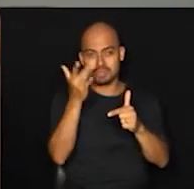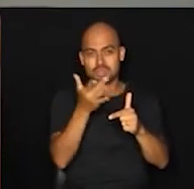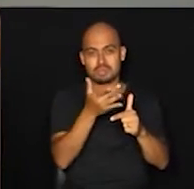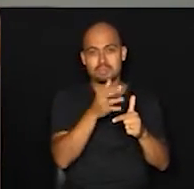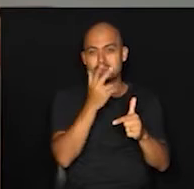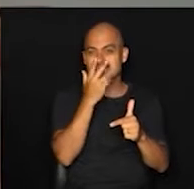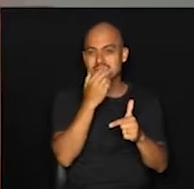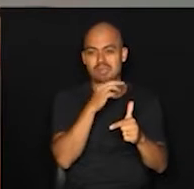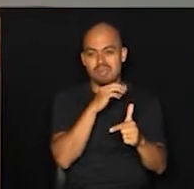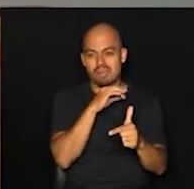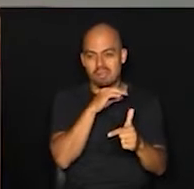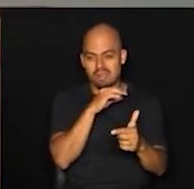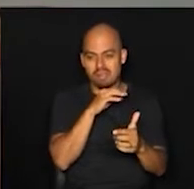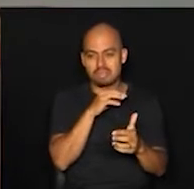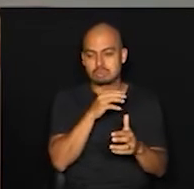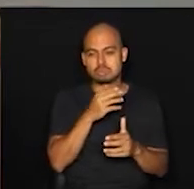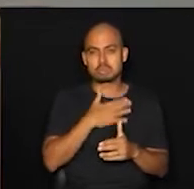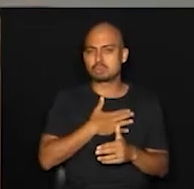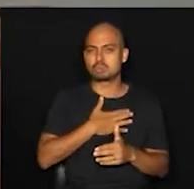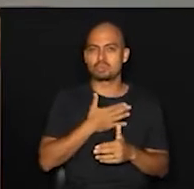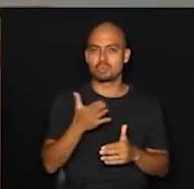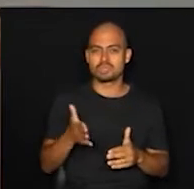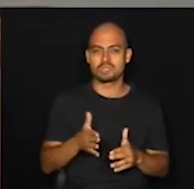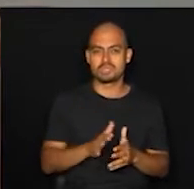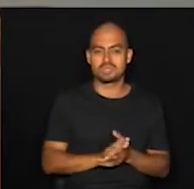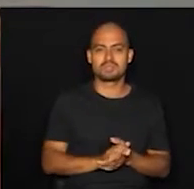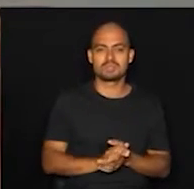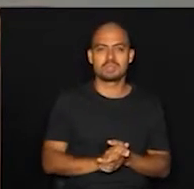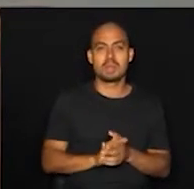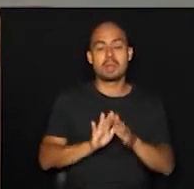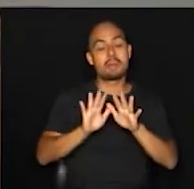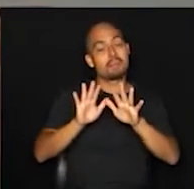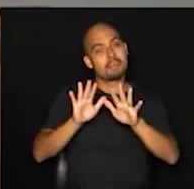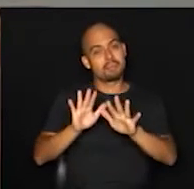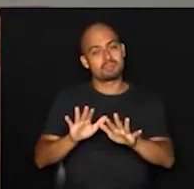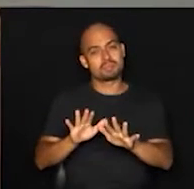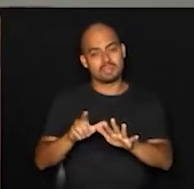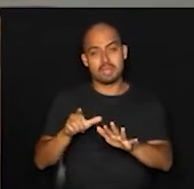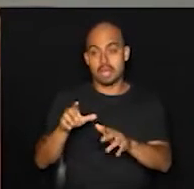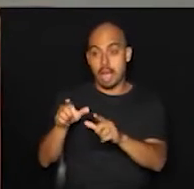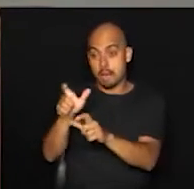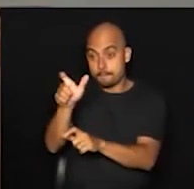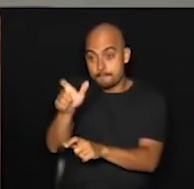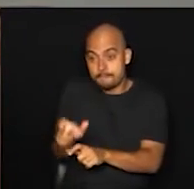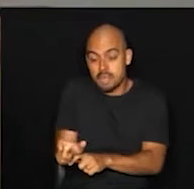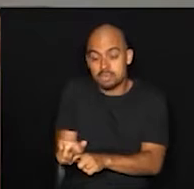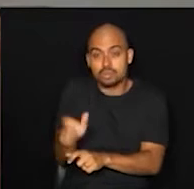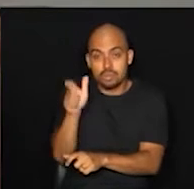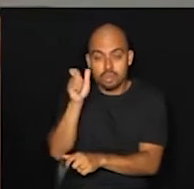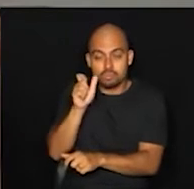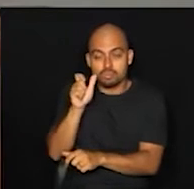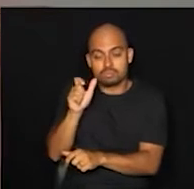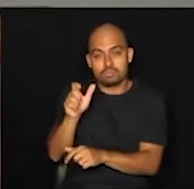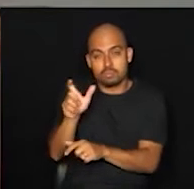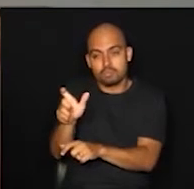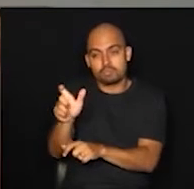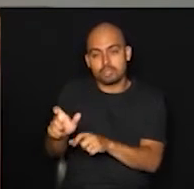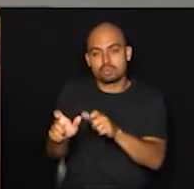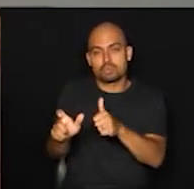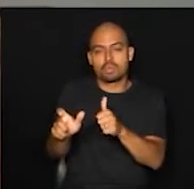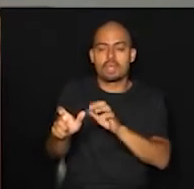no povo, não nos populares, porque esses tinham muito carinho, amor por ela e tal, mas nas classes